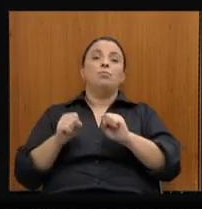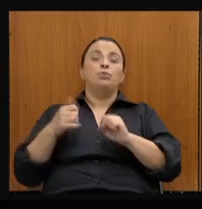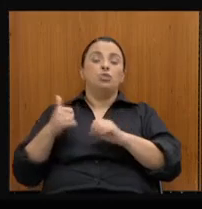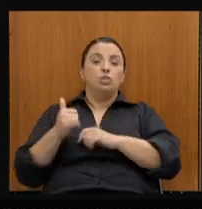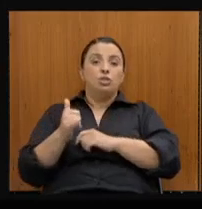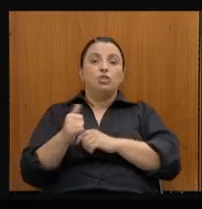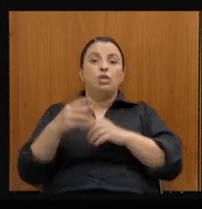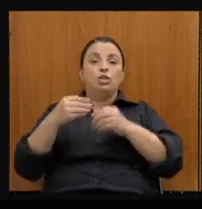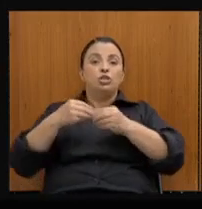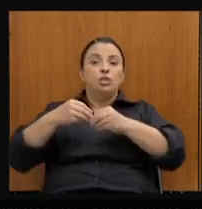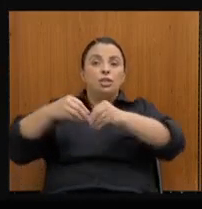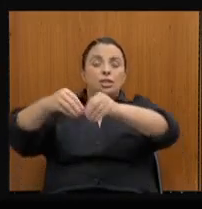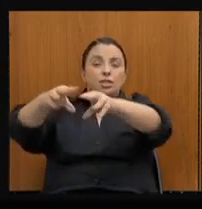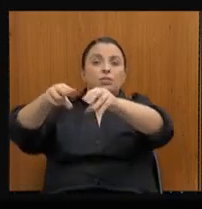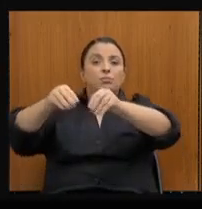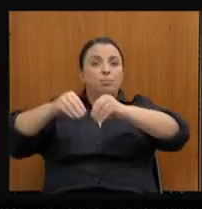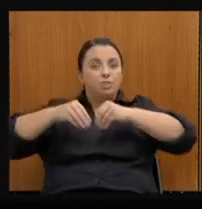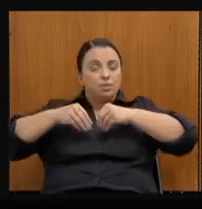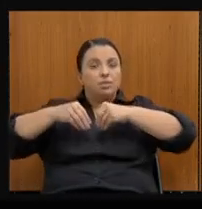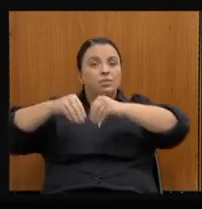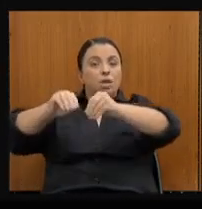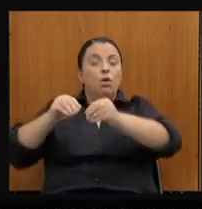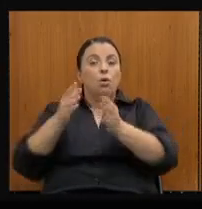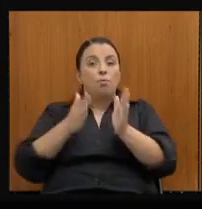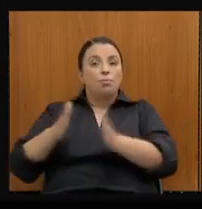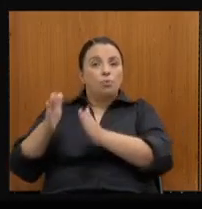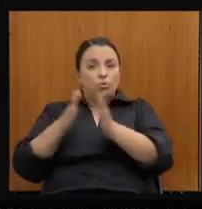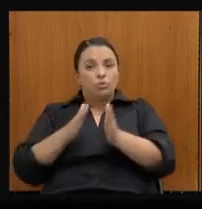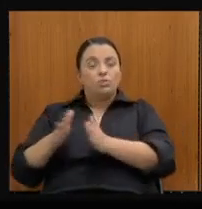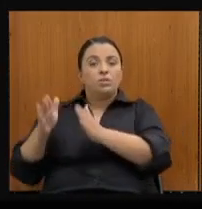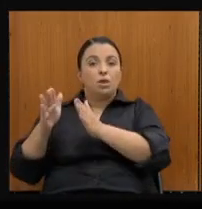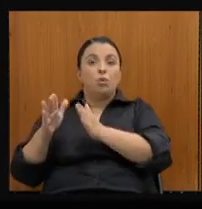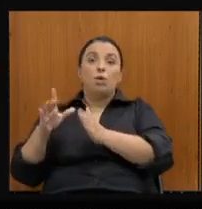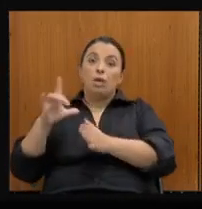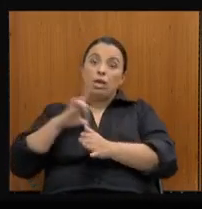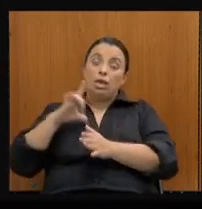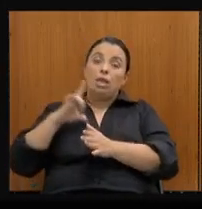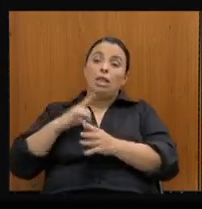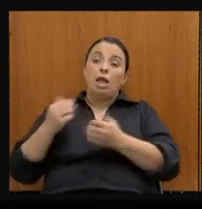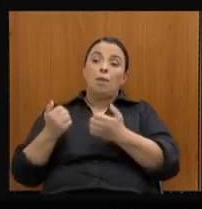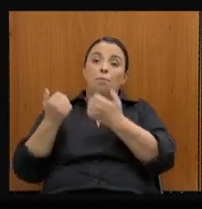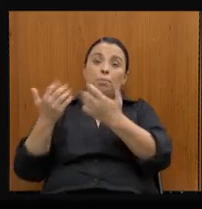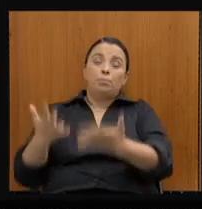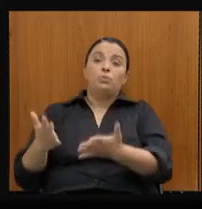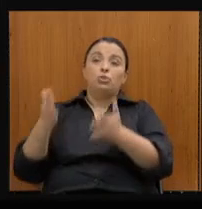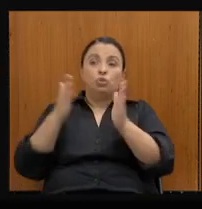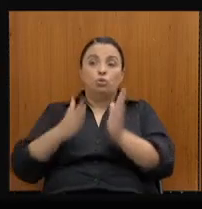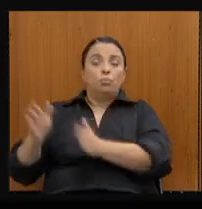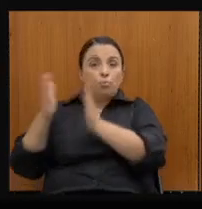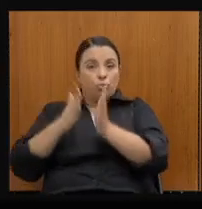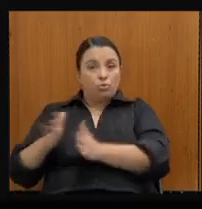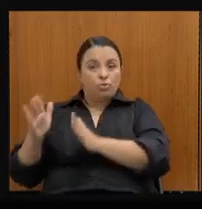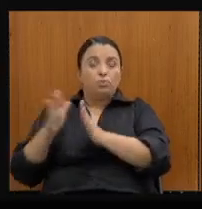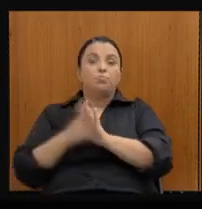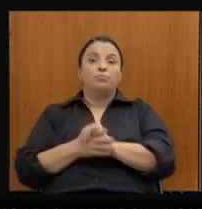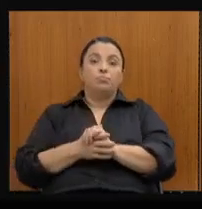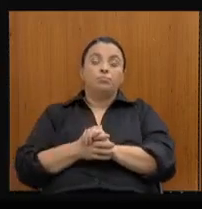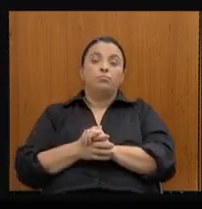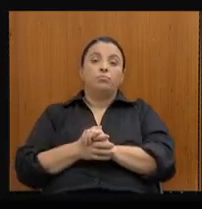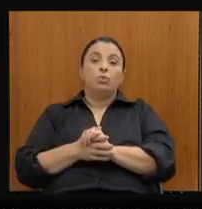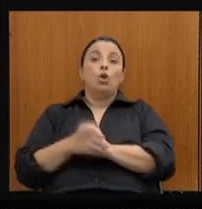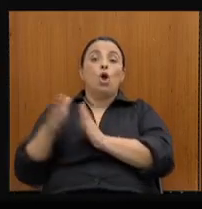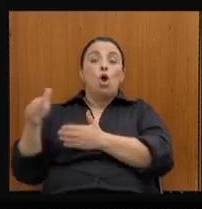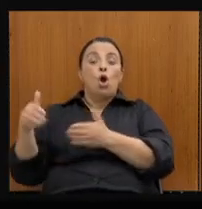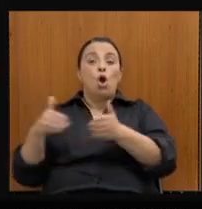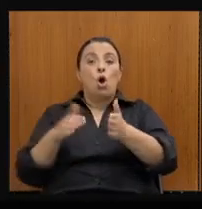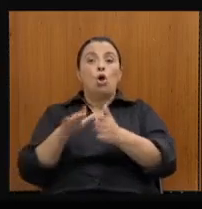que viabilizem meios de produção Como já foi dito várias vezes aqui definição de rotas e logísticas que permitam